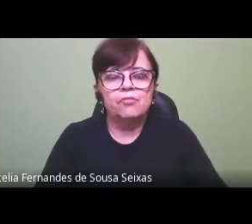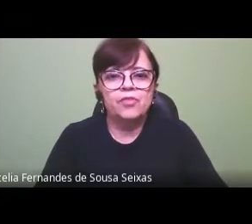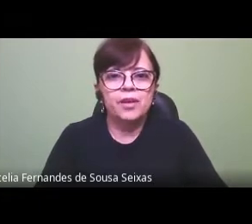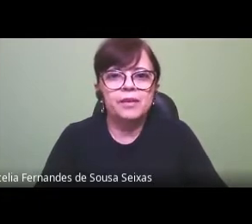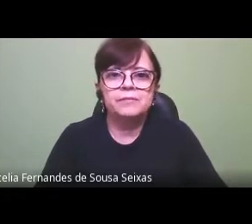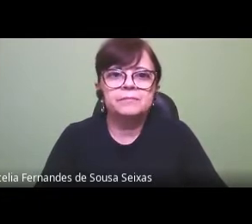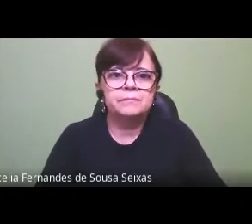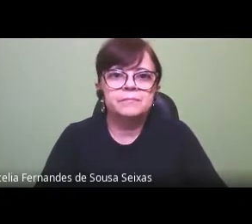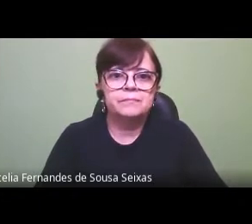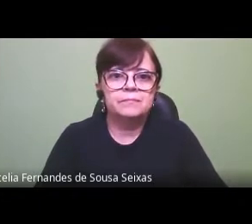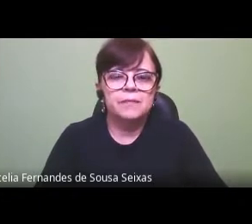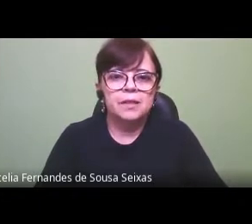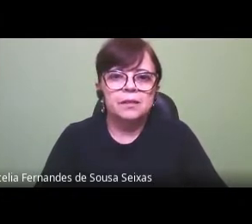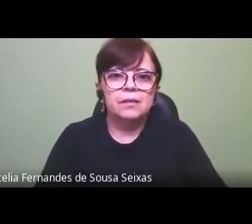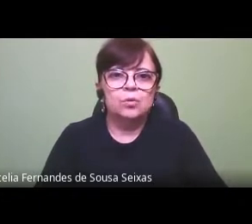Vê